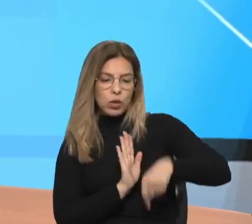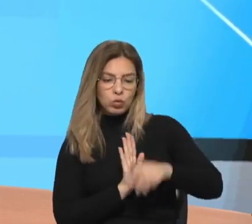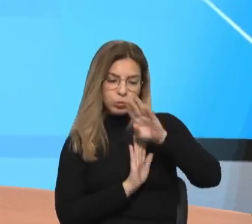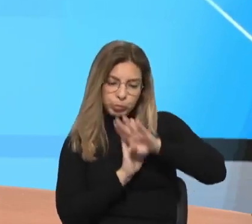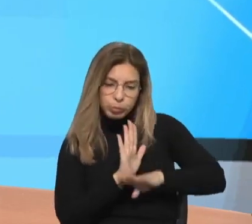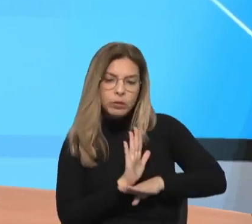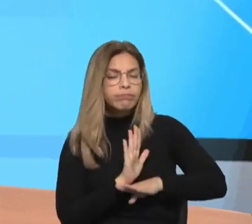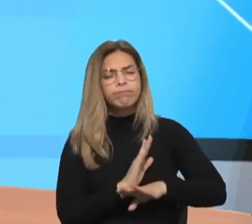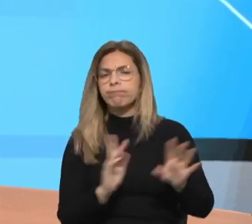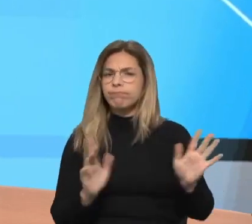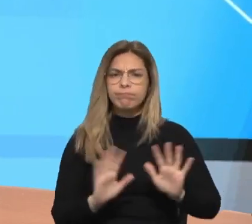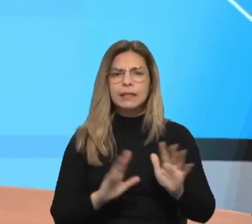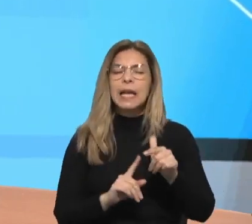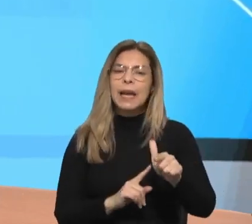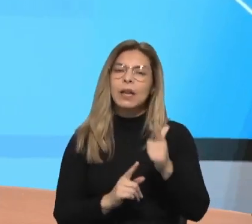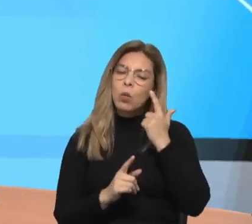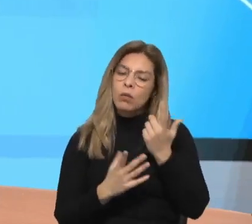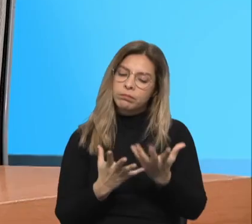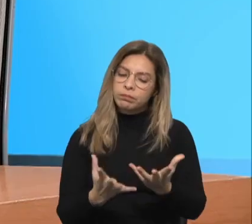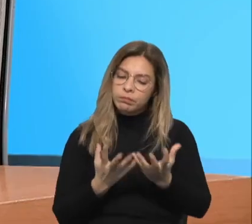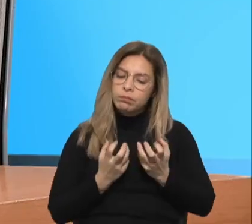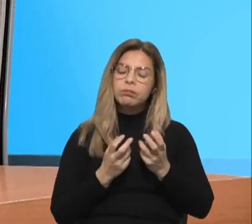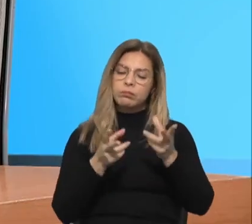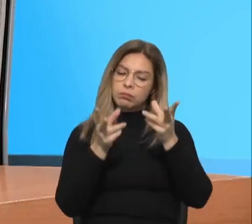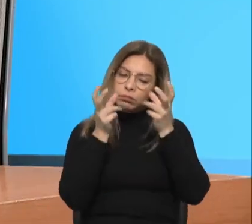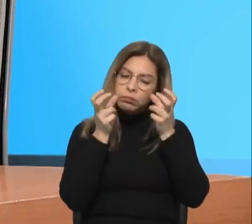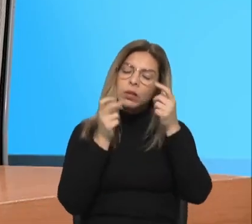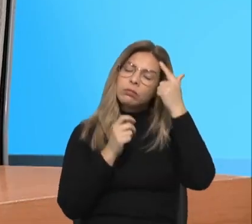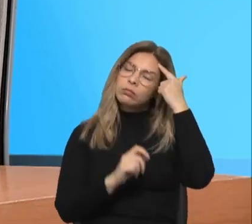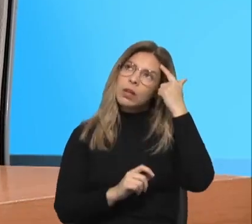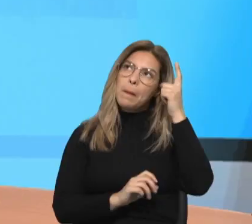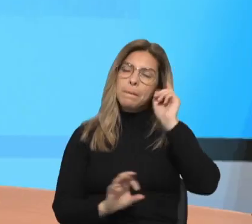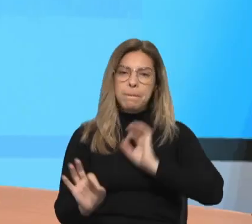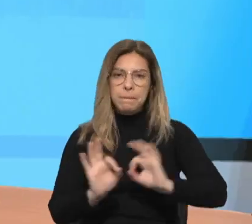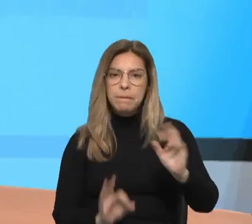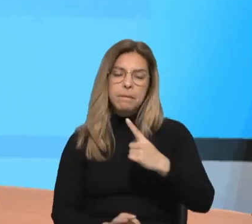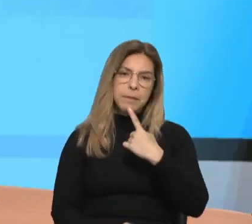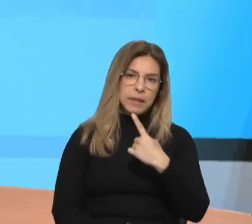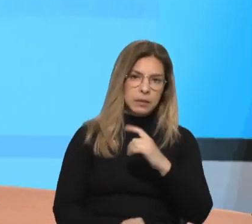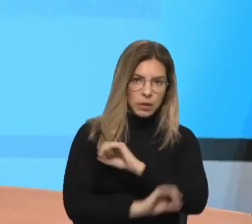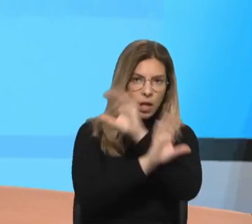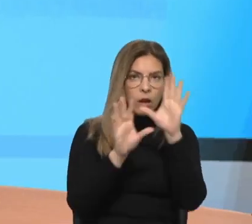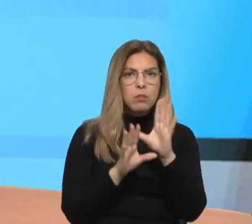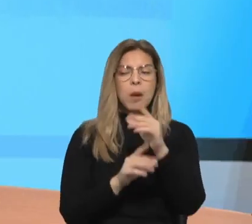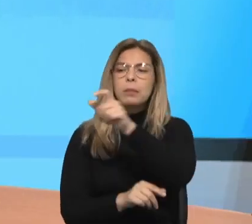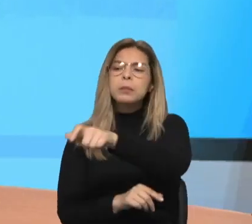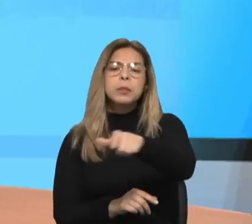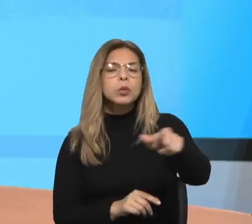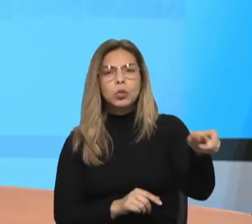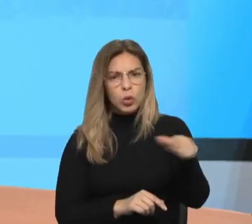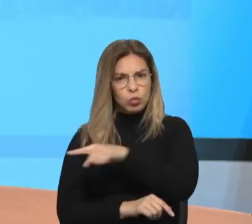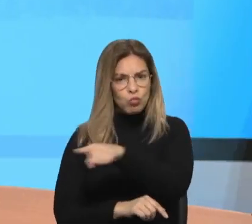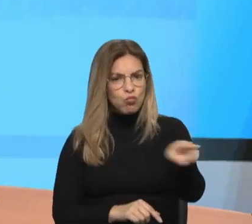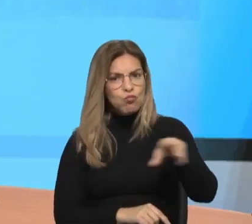mas como um processo de recepção. Há acolhimento por parte das comunidades, a partir das comissões diocesanas e pela